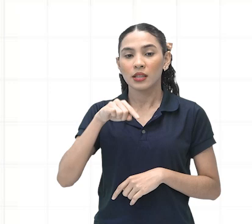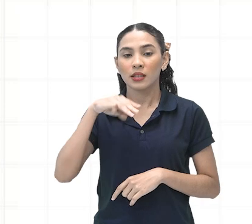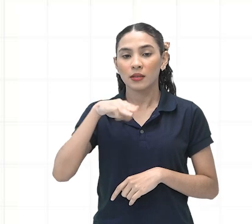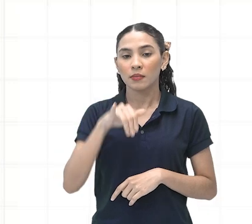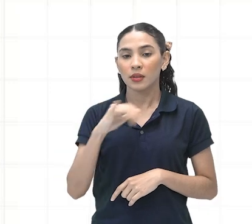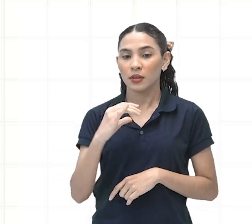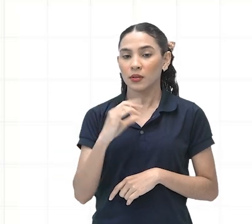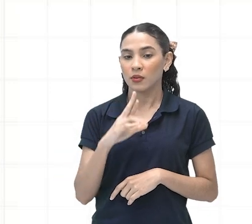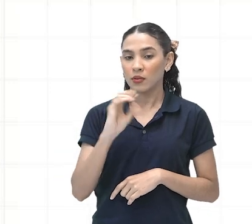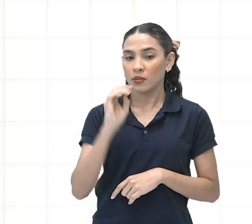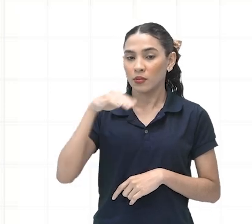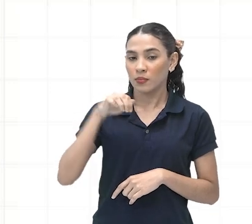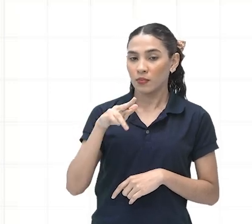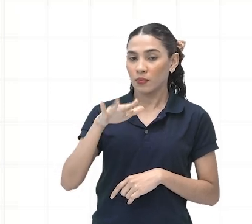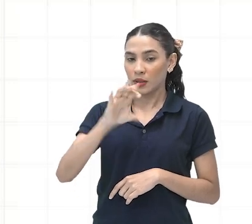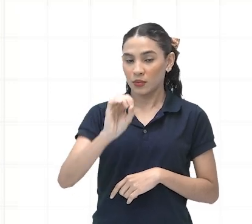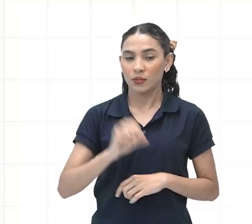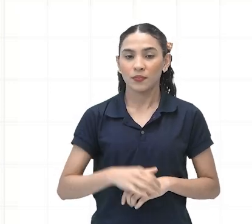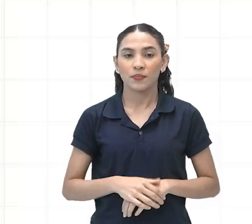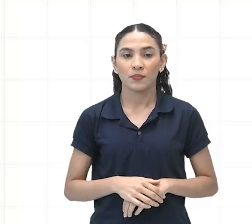micrômetro.